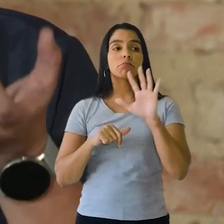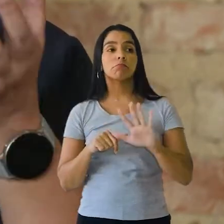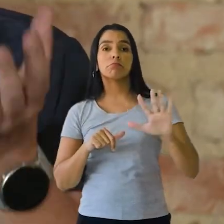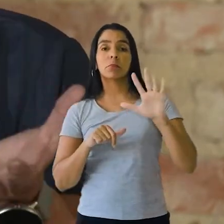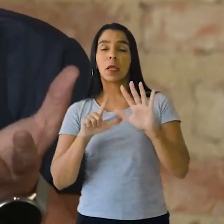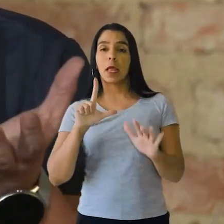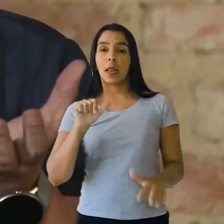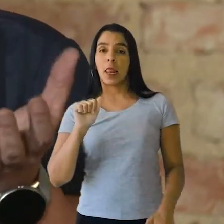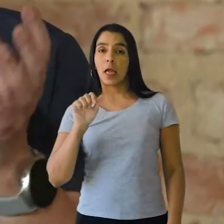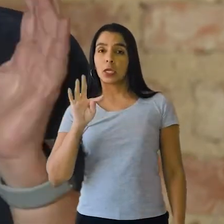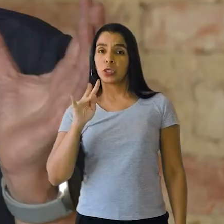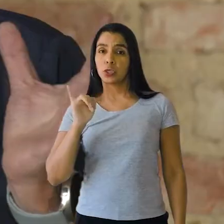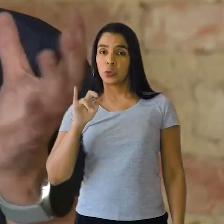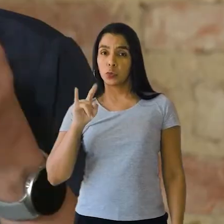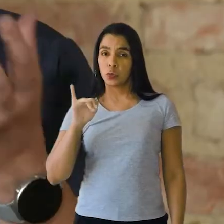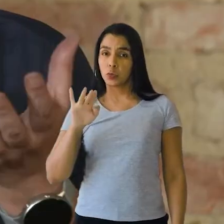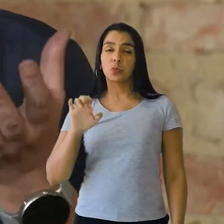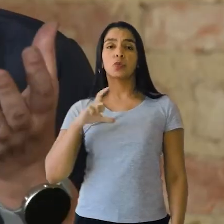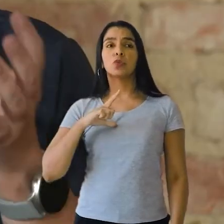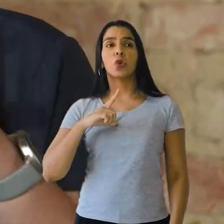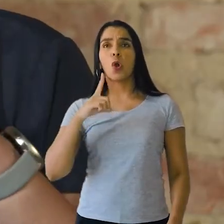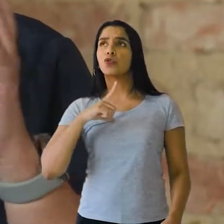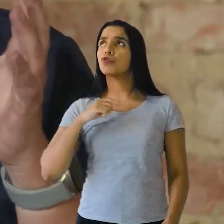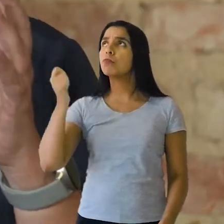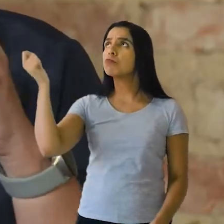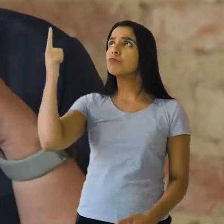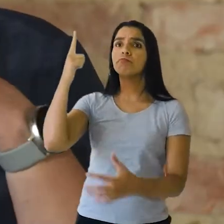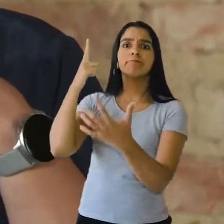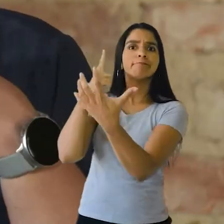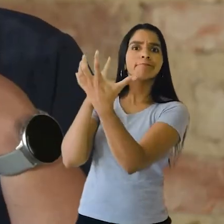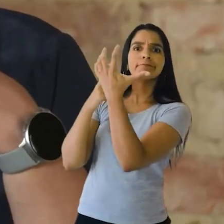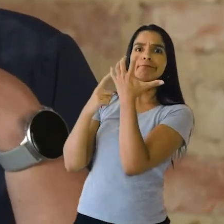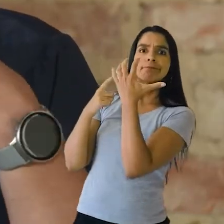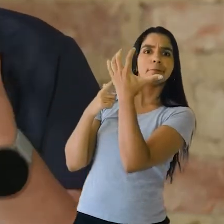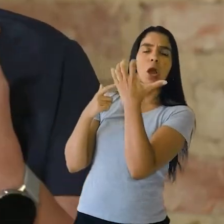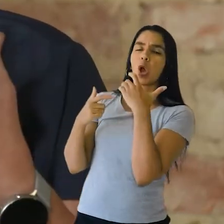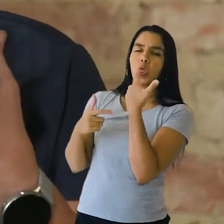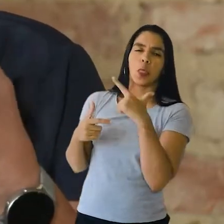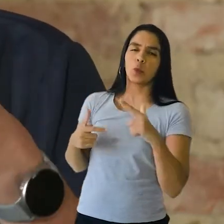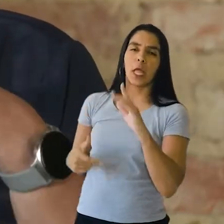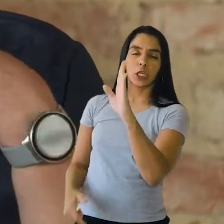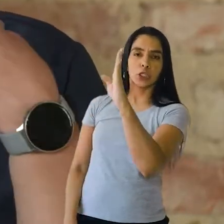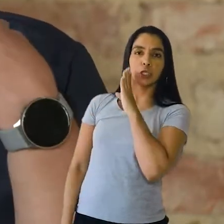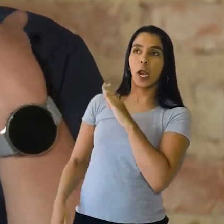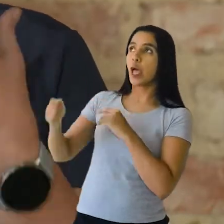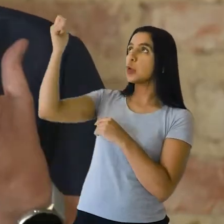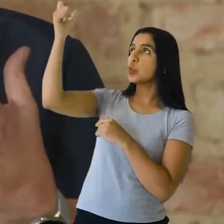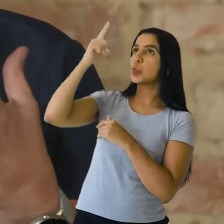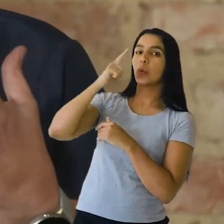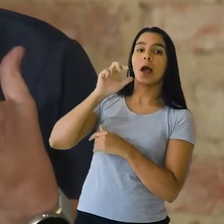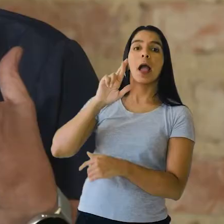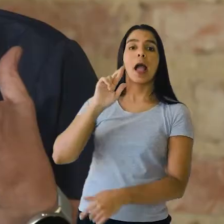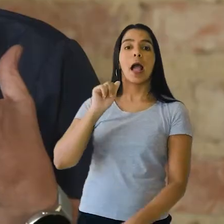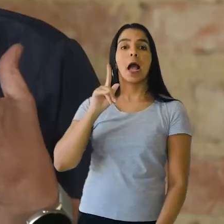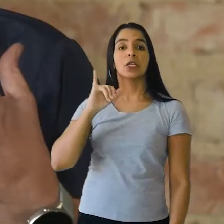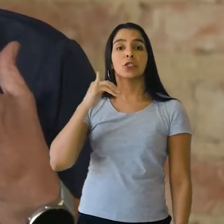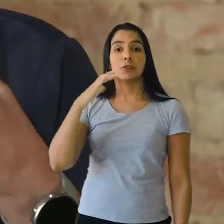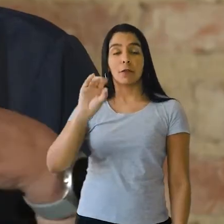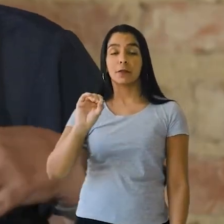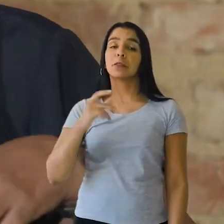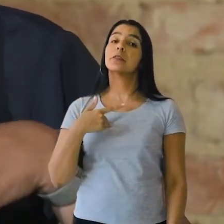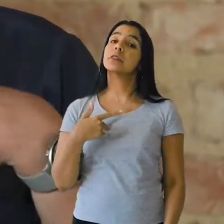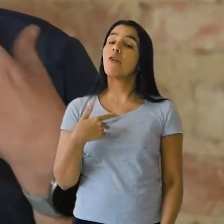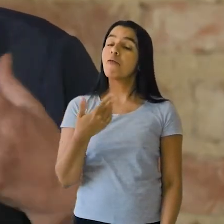Sul, e numa região, nessas latitudes, onde a radiação, ela não recebe uma radiação